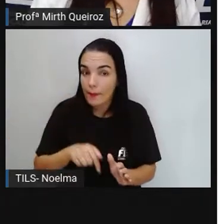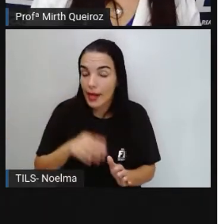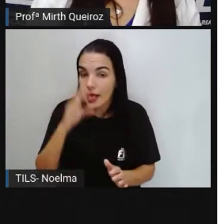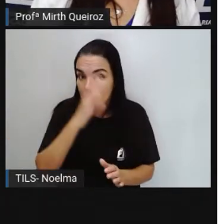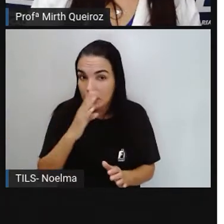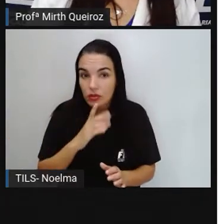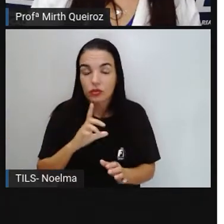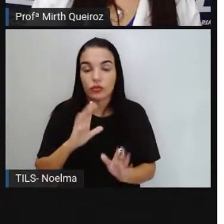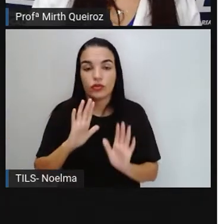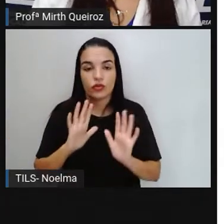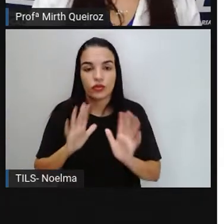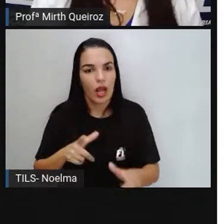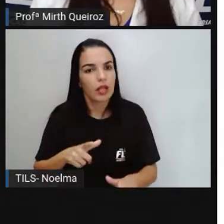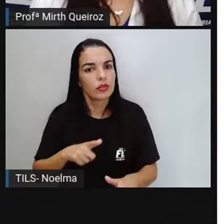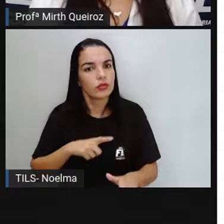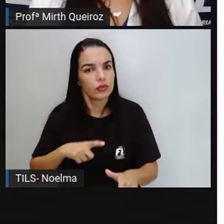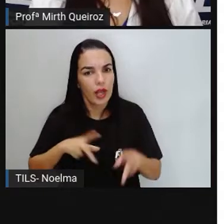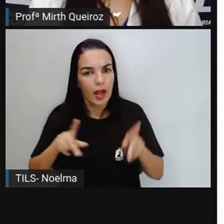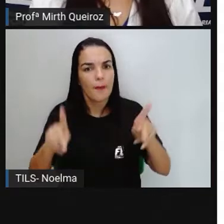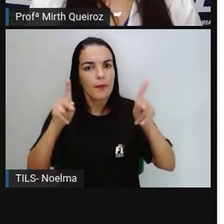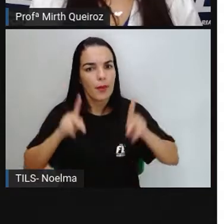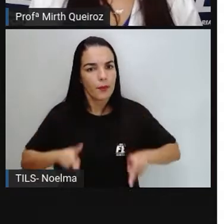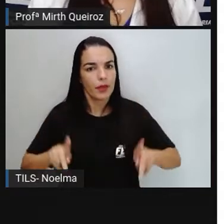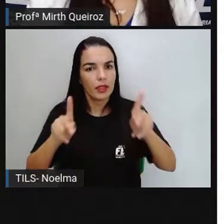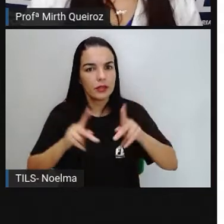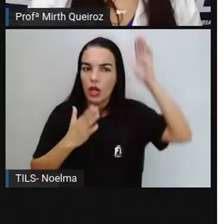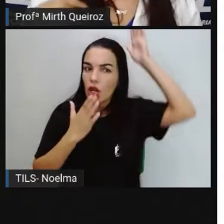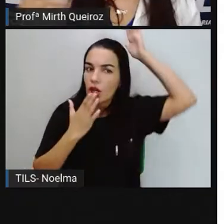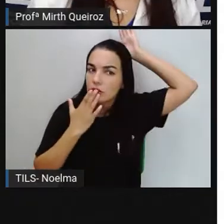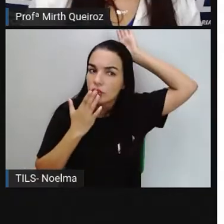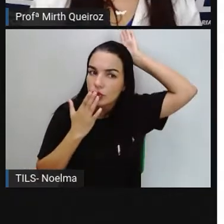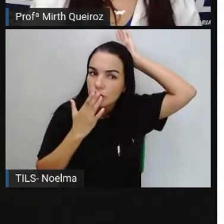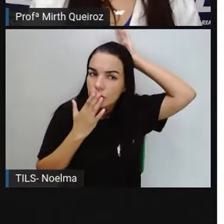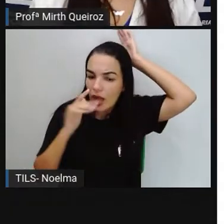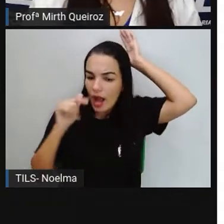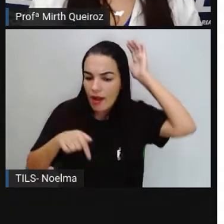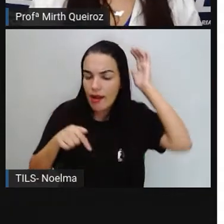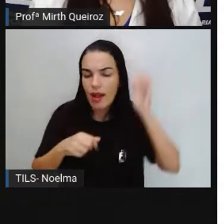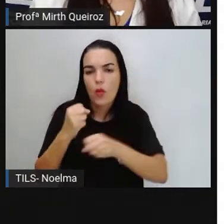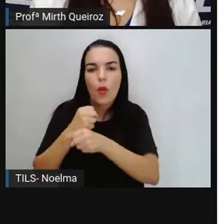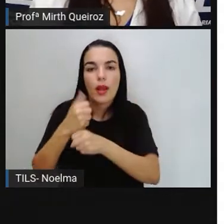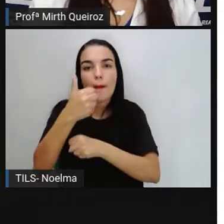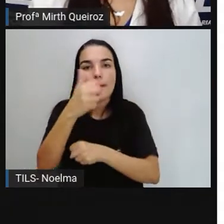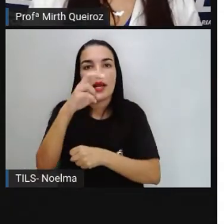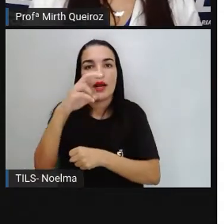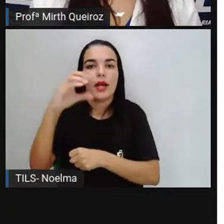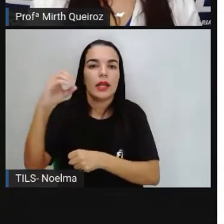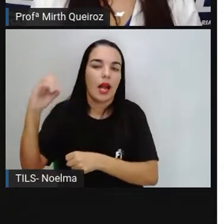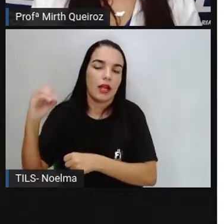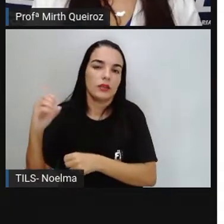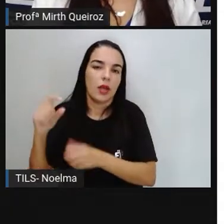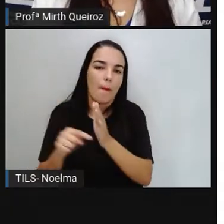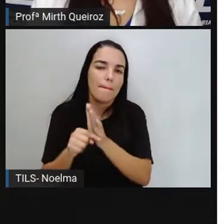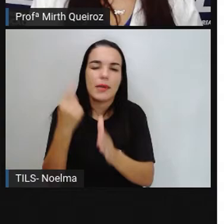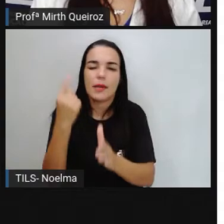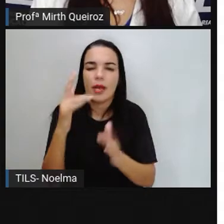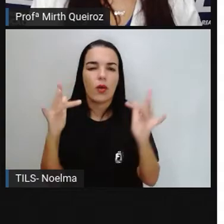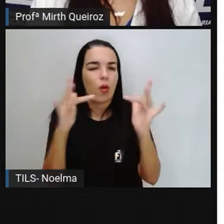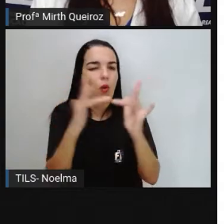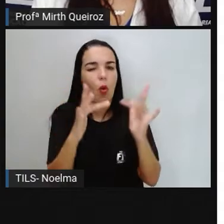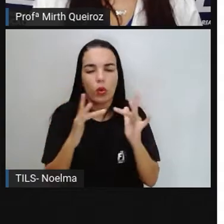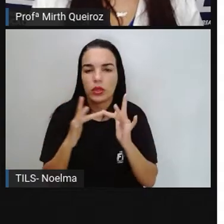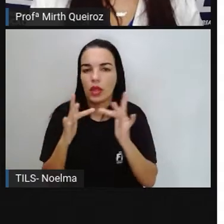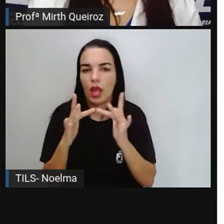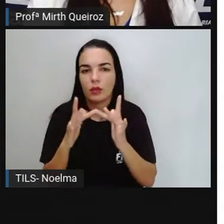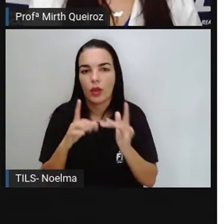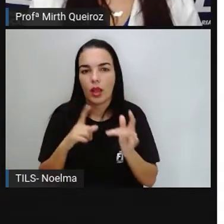já essas populações indígenas, né? E isso aconteceu lá em 1500, que foi o primeiro contato que se